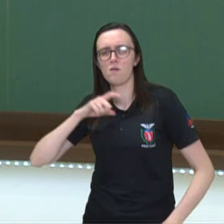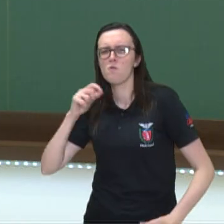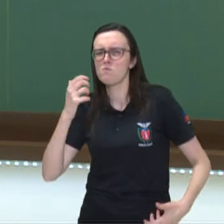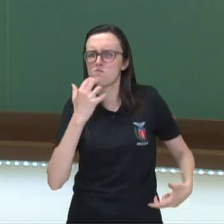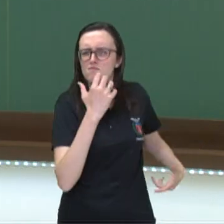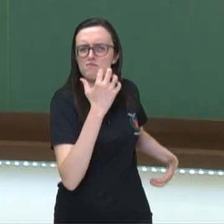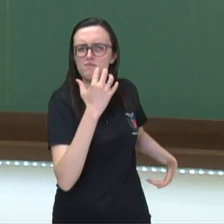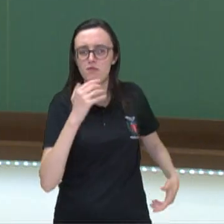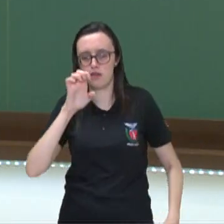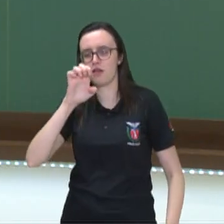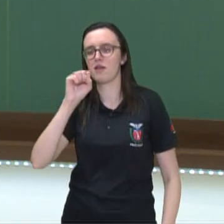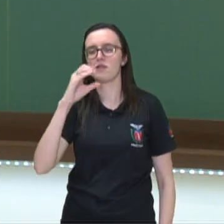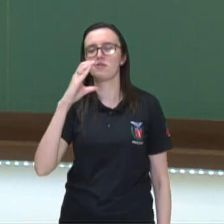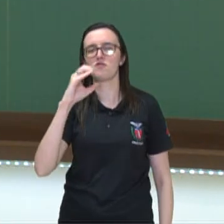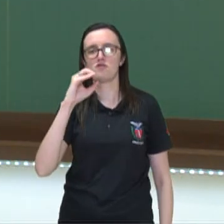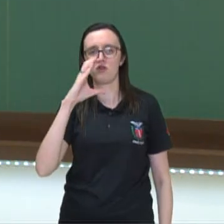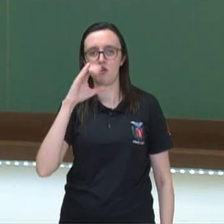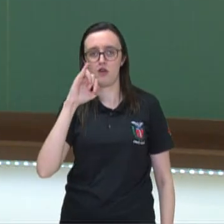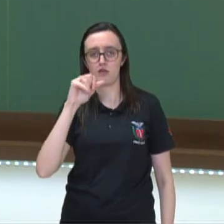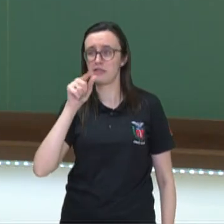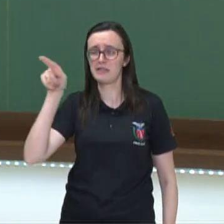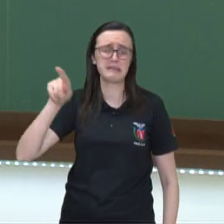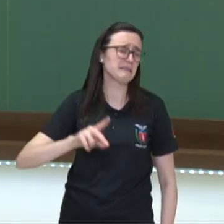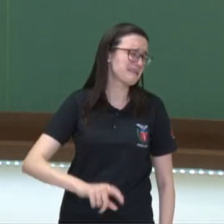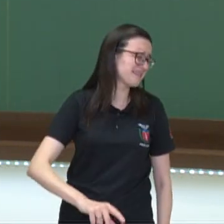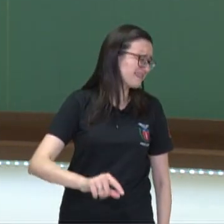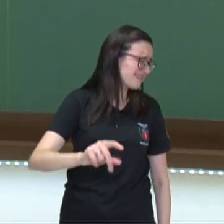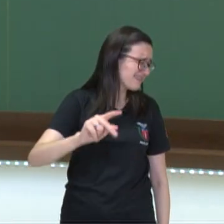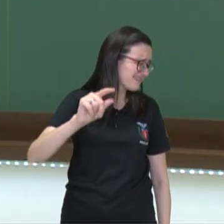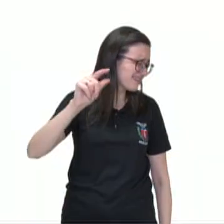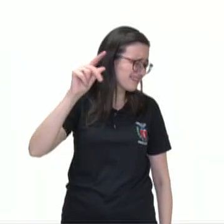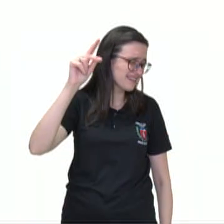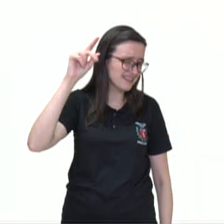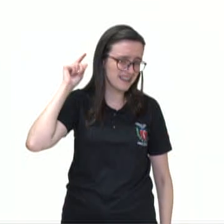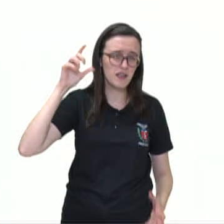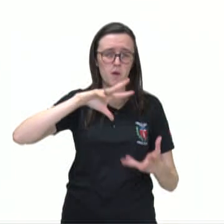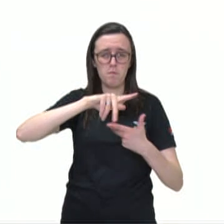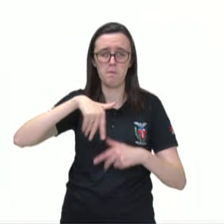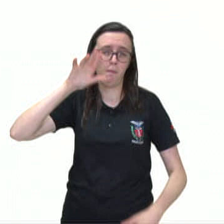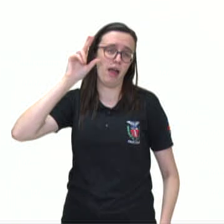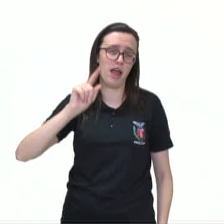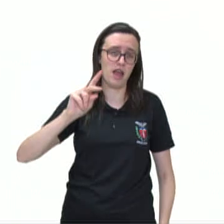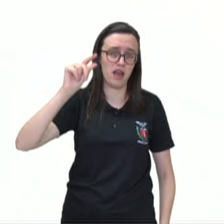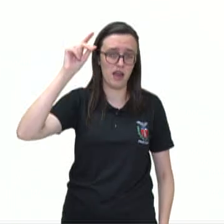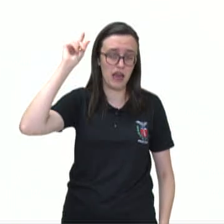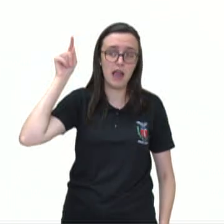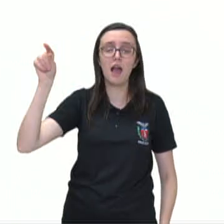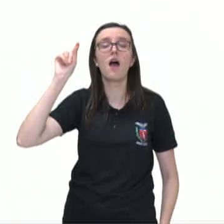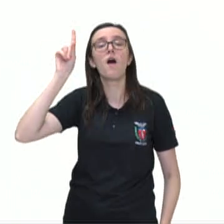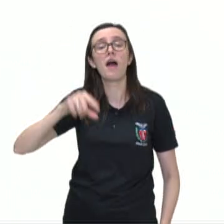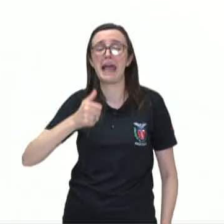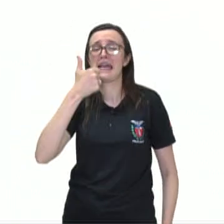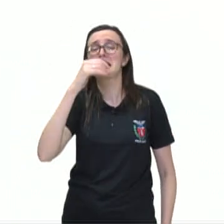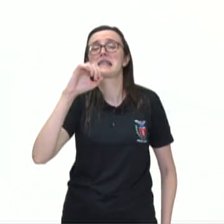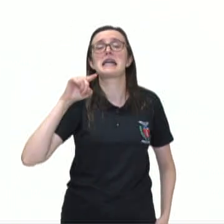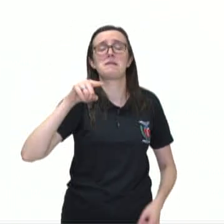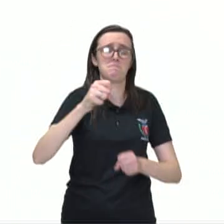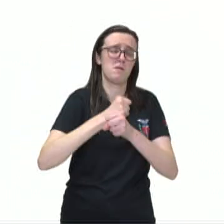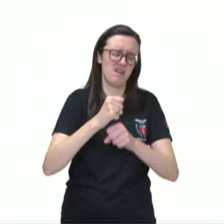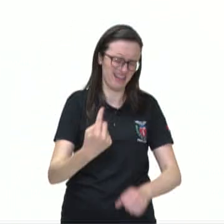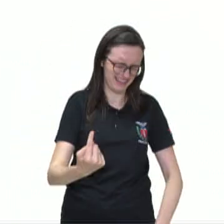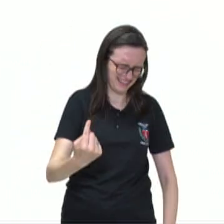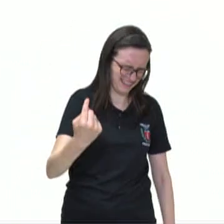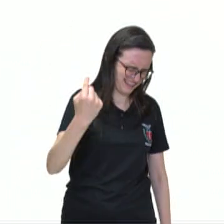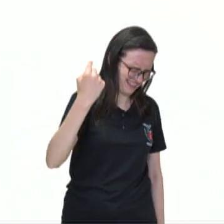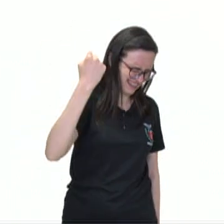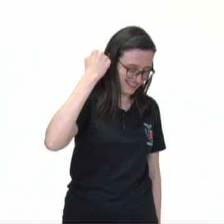foi encontrado o calendário mais antigo do mundo. Dizem que ele pode datar de 10 mil anos atrás.